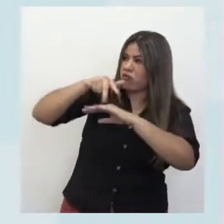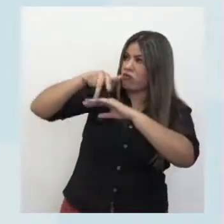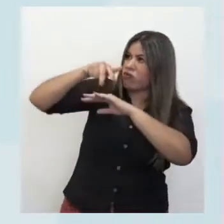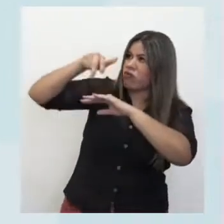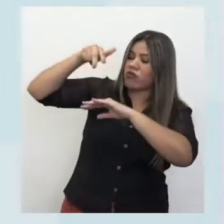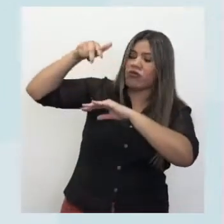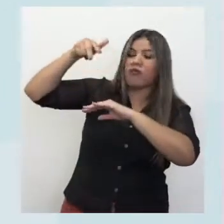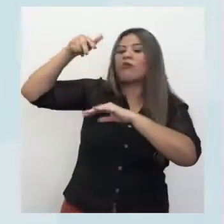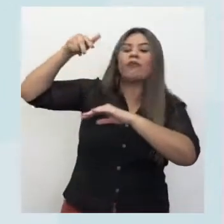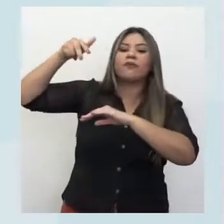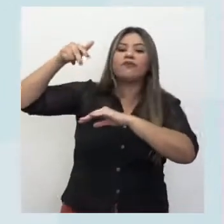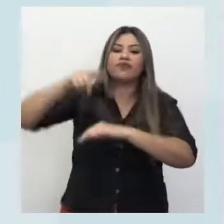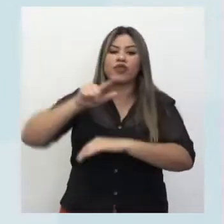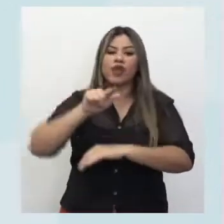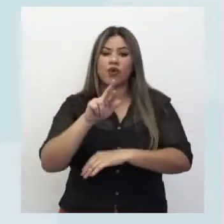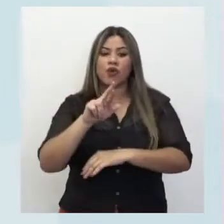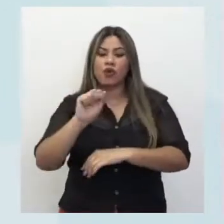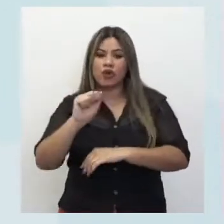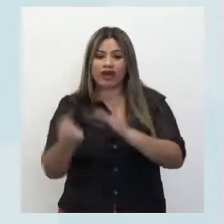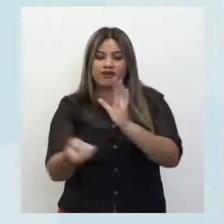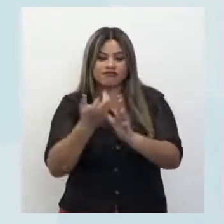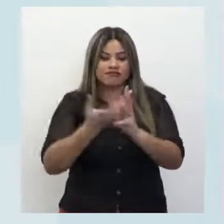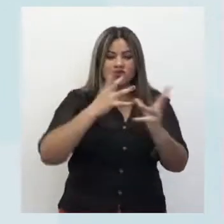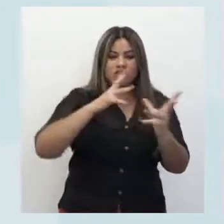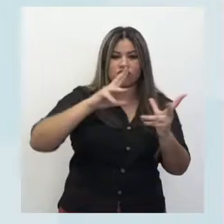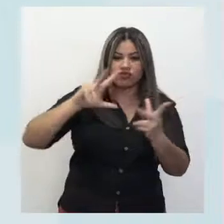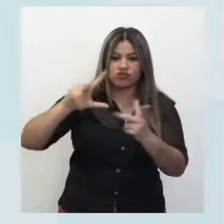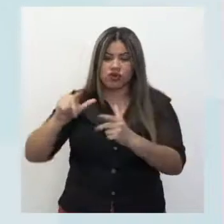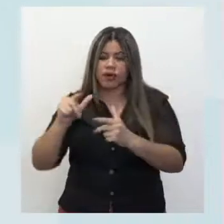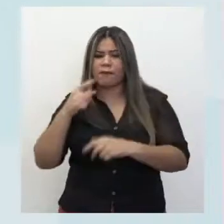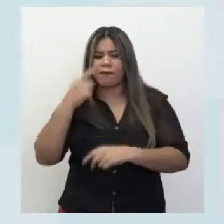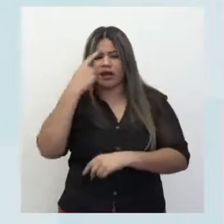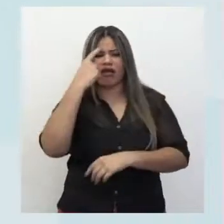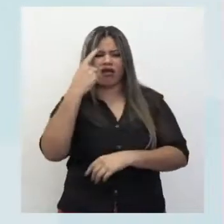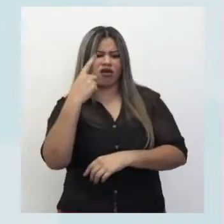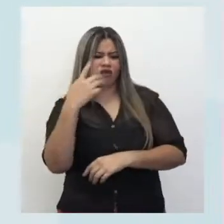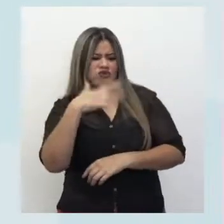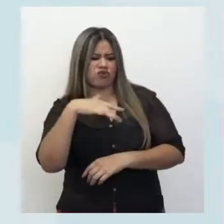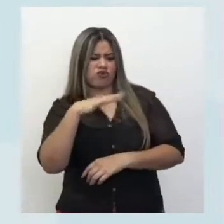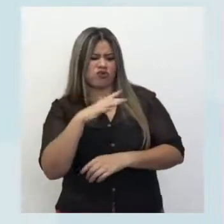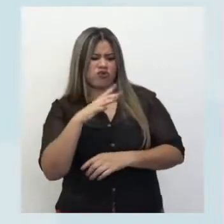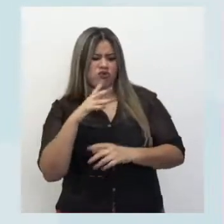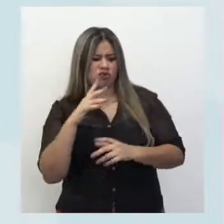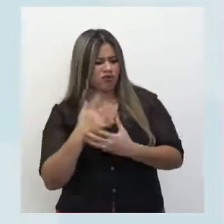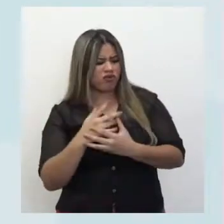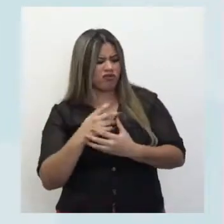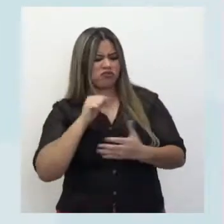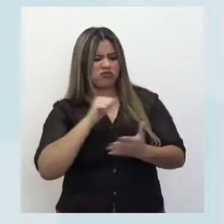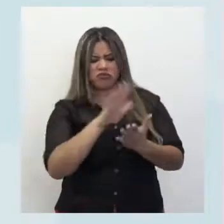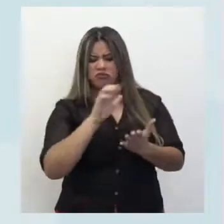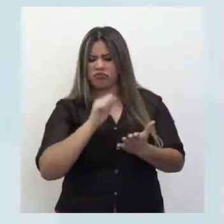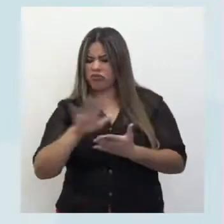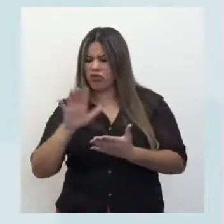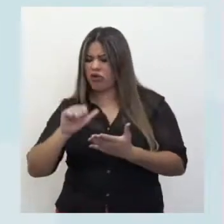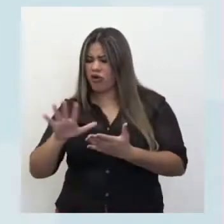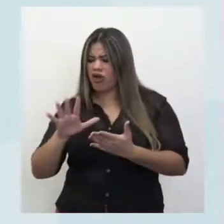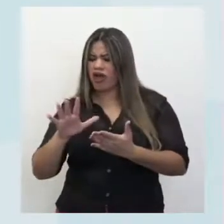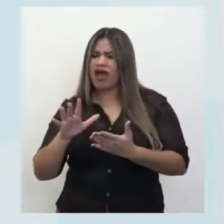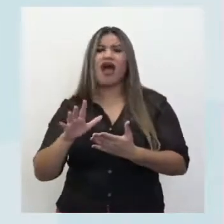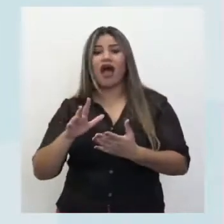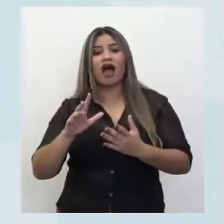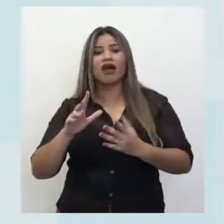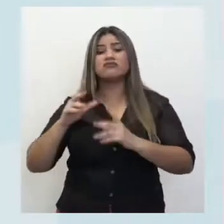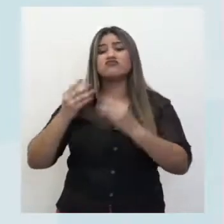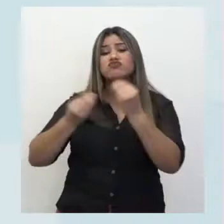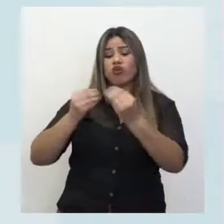criador da humanidade, cansou de ver tanta gente indo embora e cortou o cipó, para a terra não se esvaziar demais.